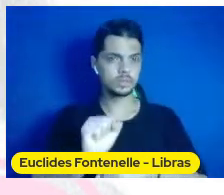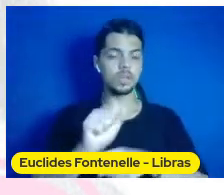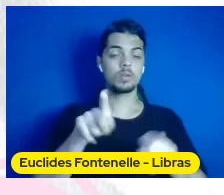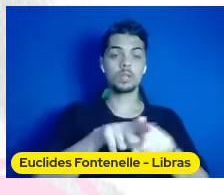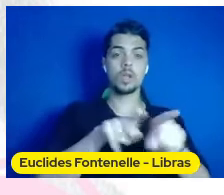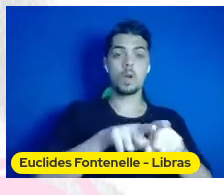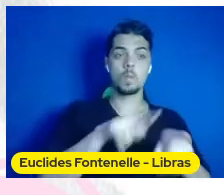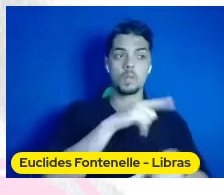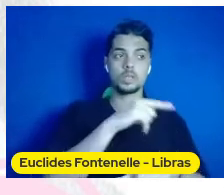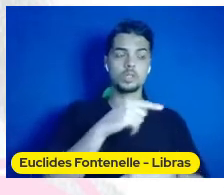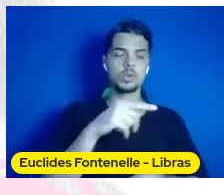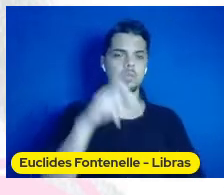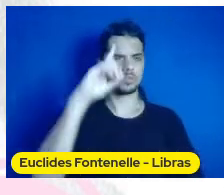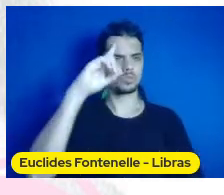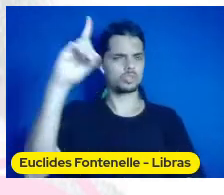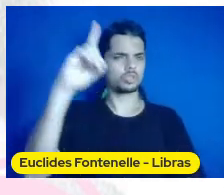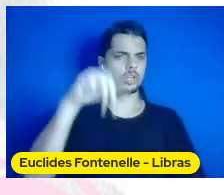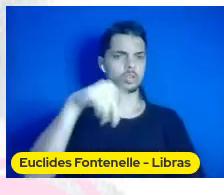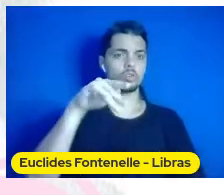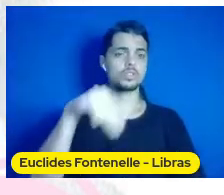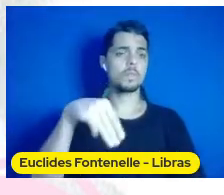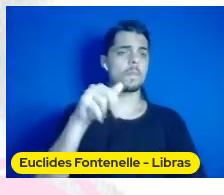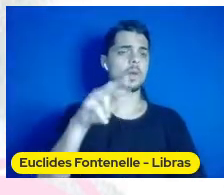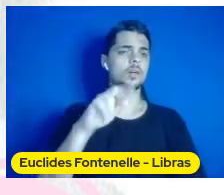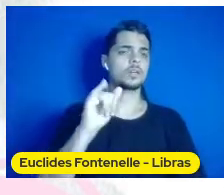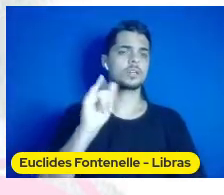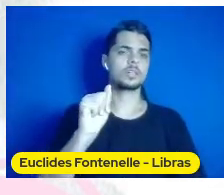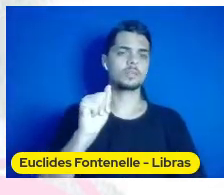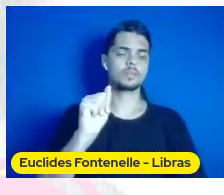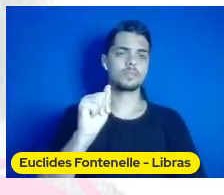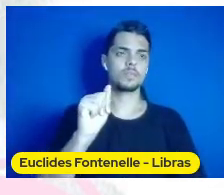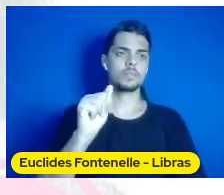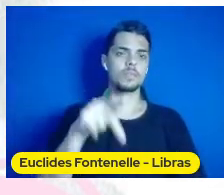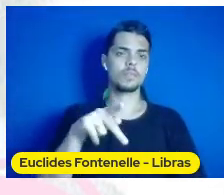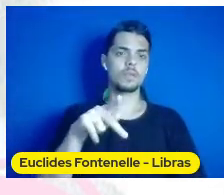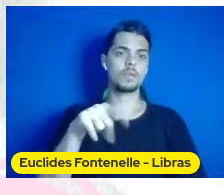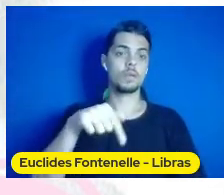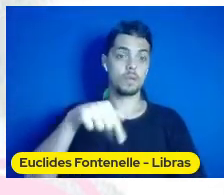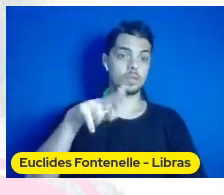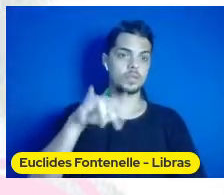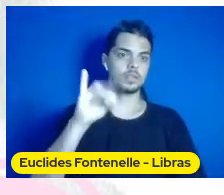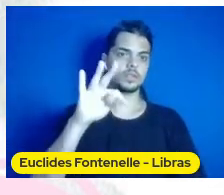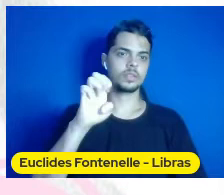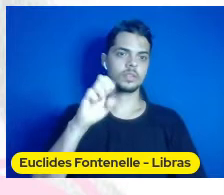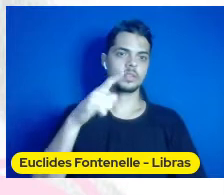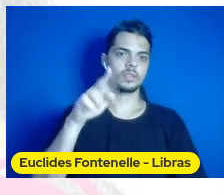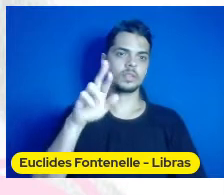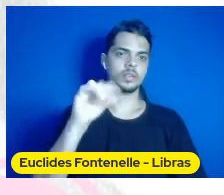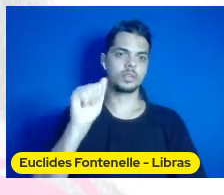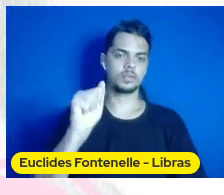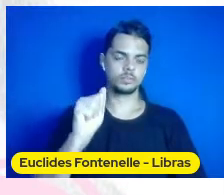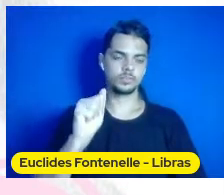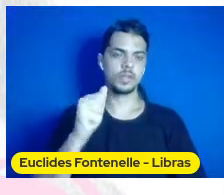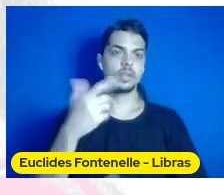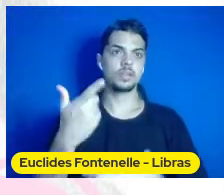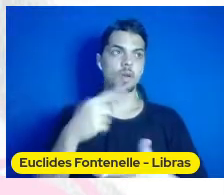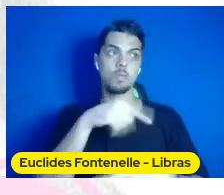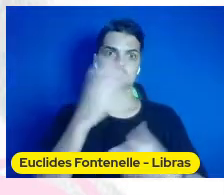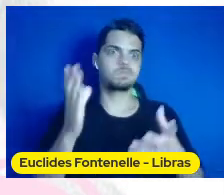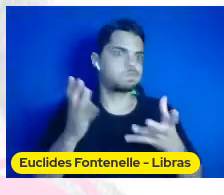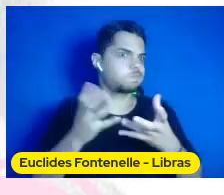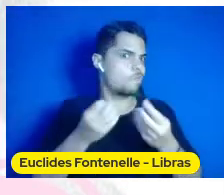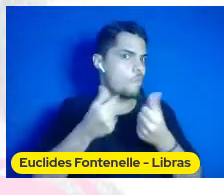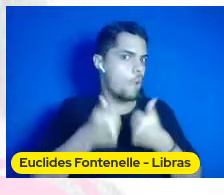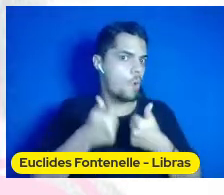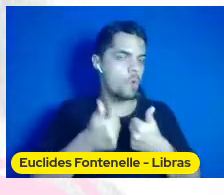animação, Maria Quitéria, Honra e Glória. É um rico material que pode se transformar num material didático